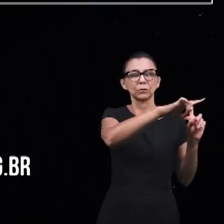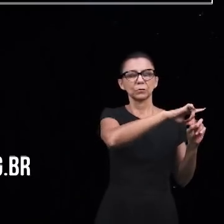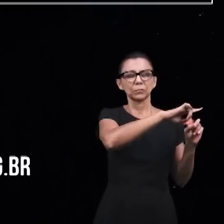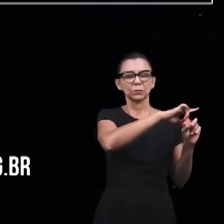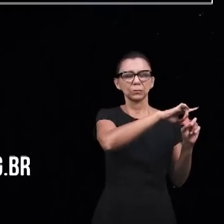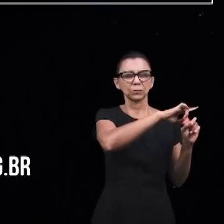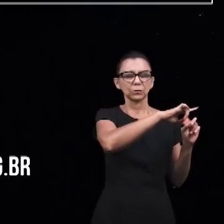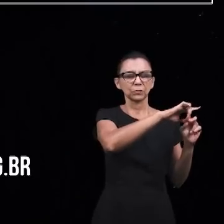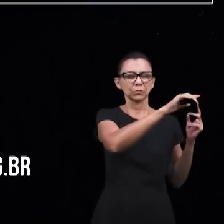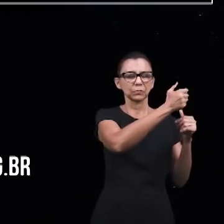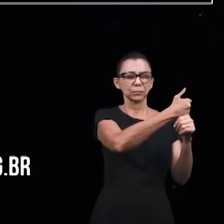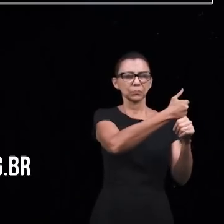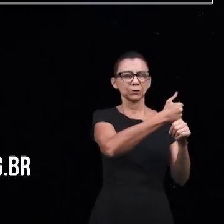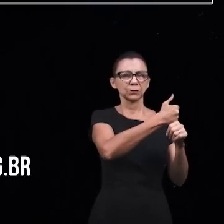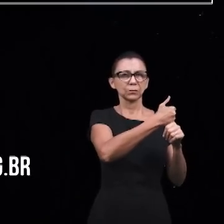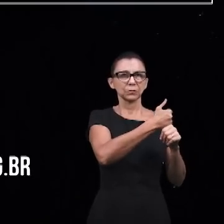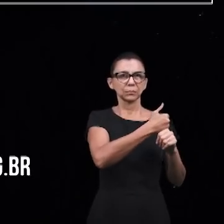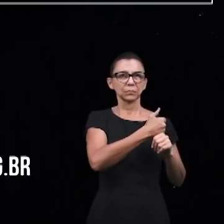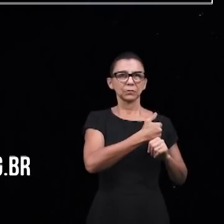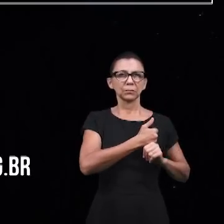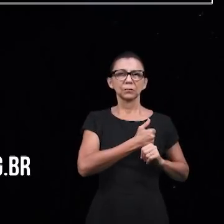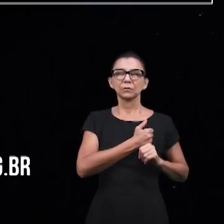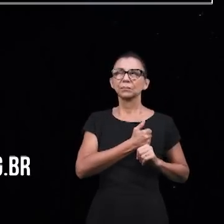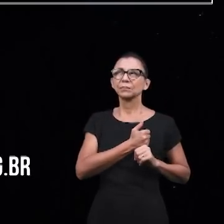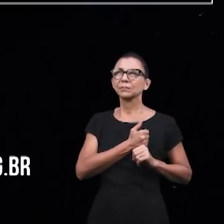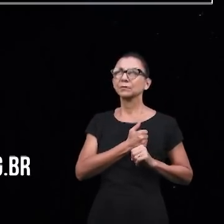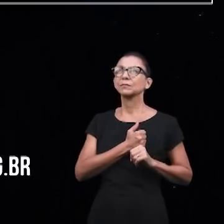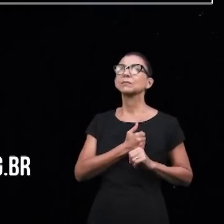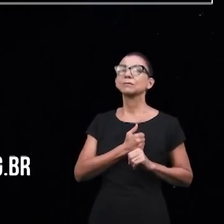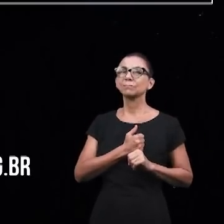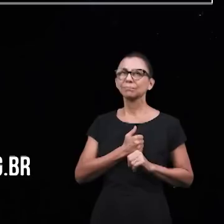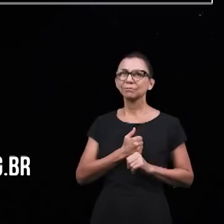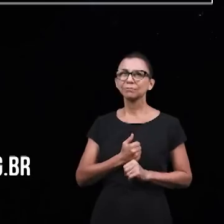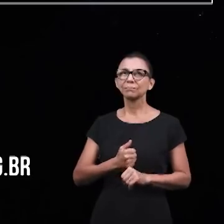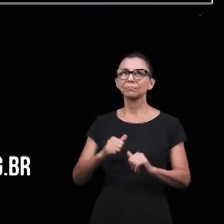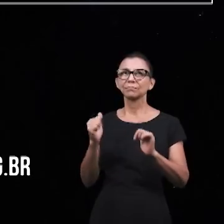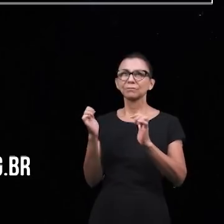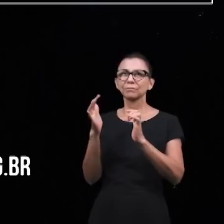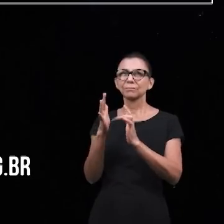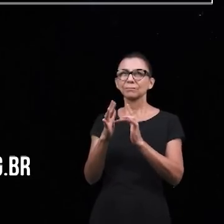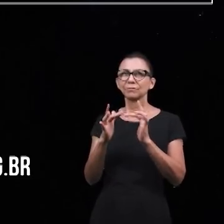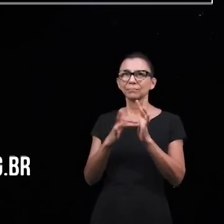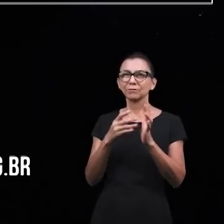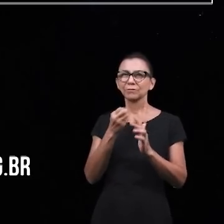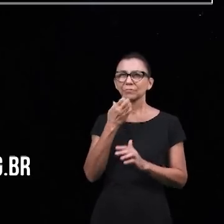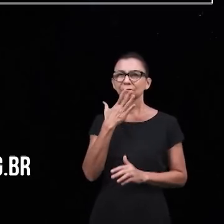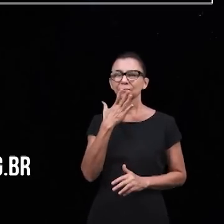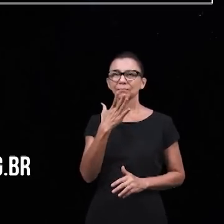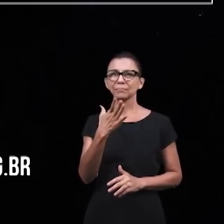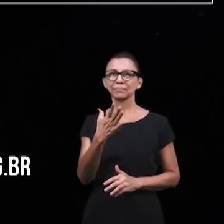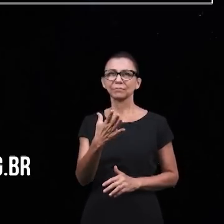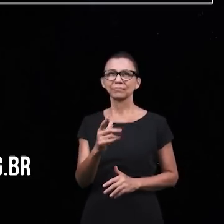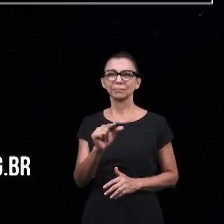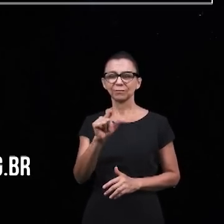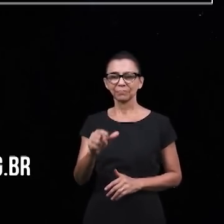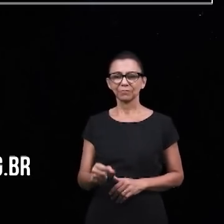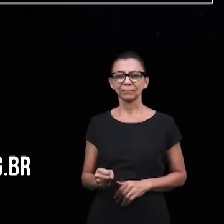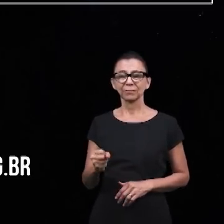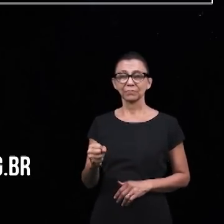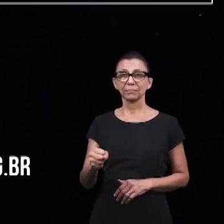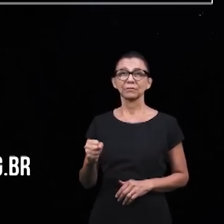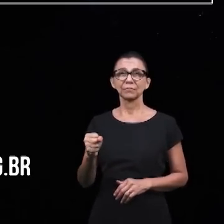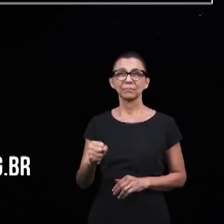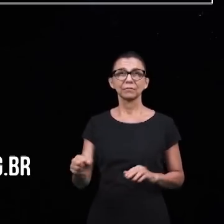meu Jesus, o bom pastor. A mão que foi na